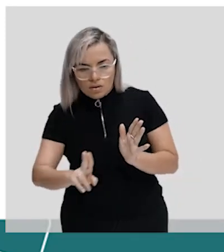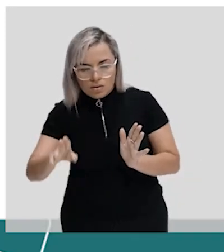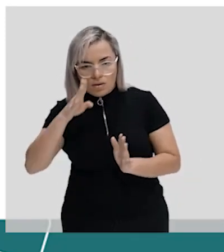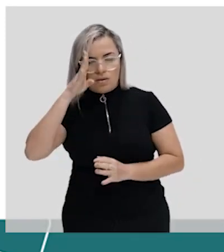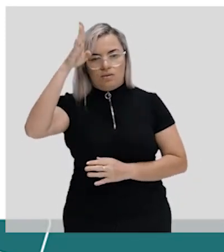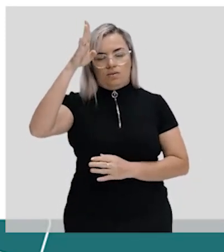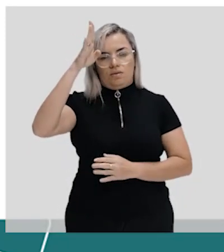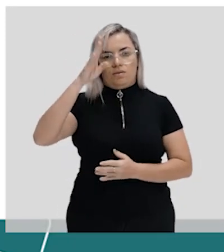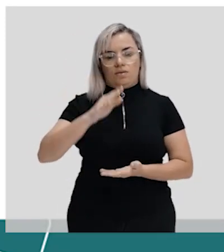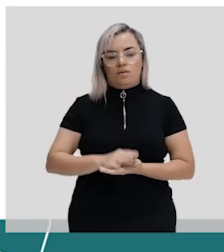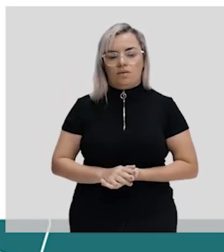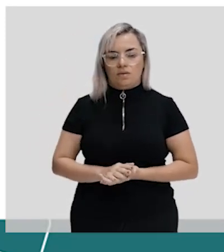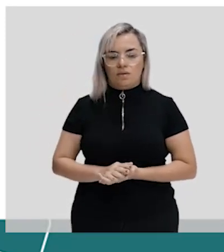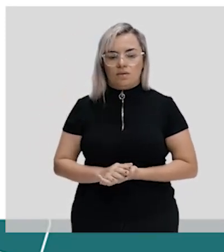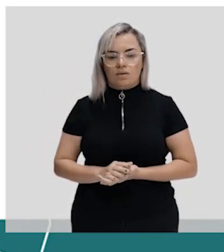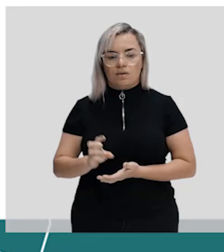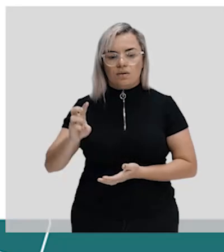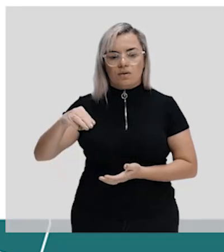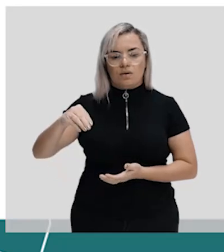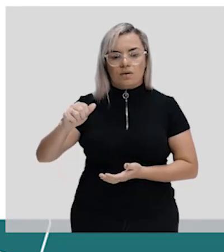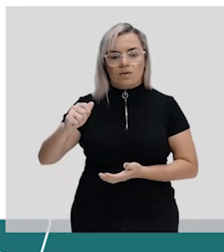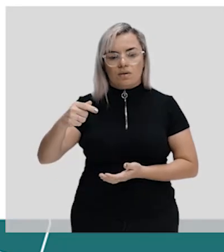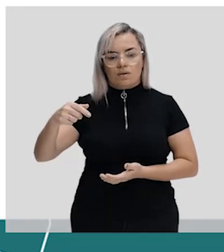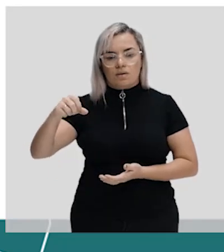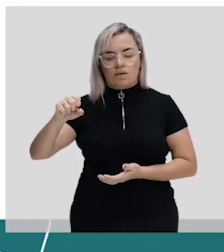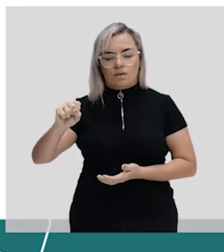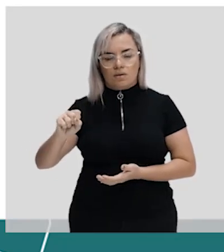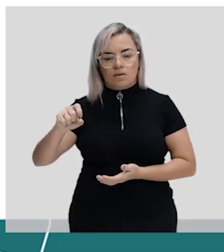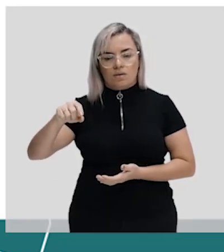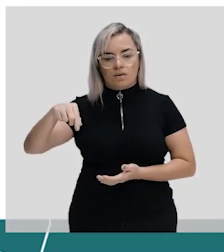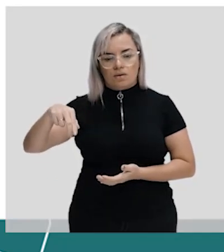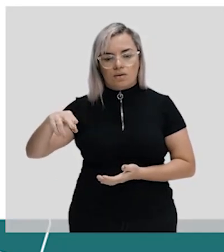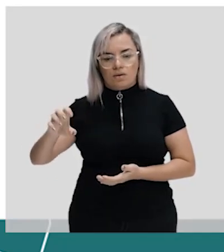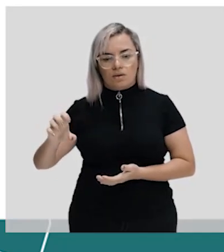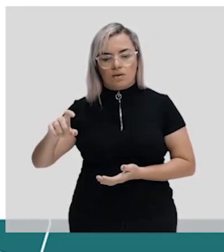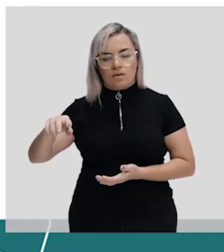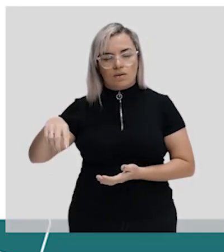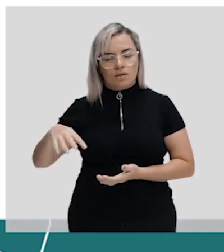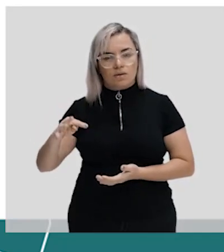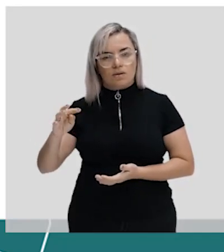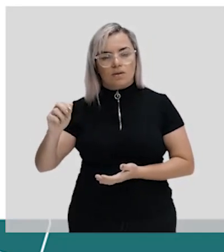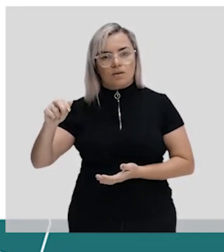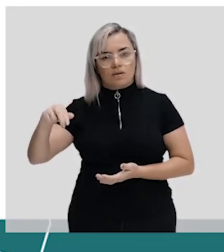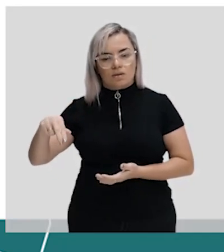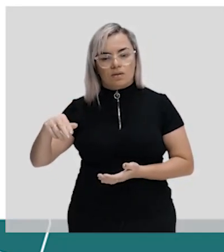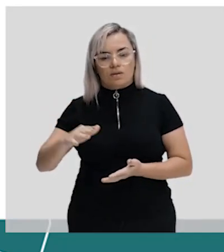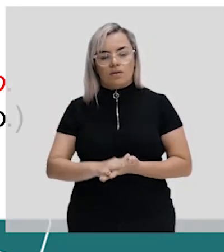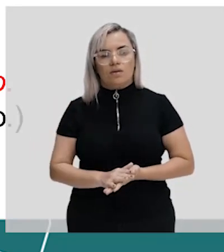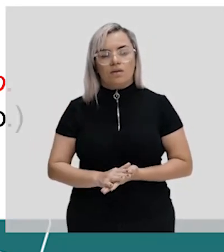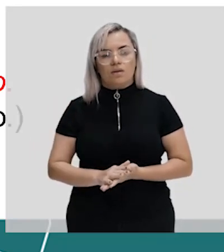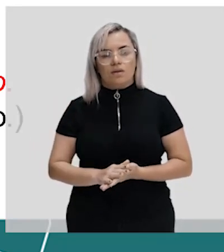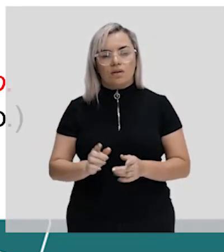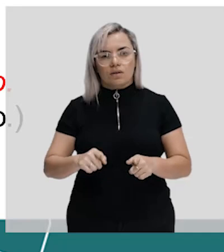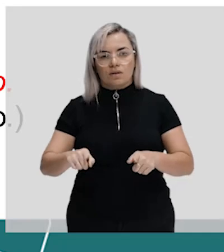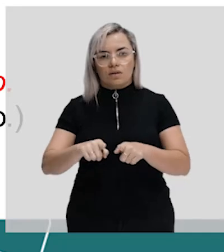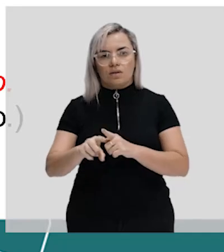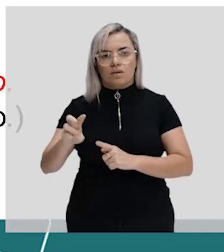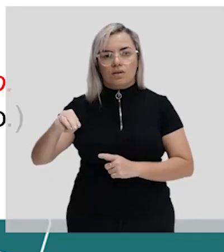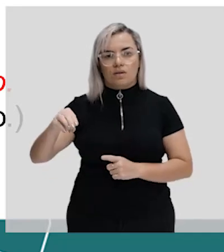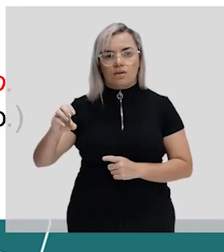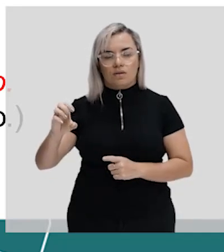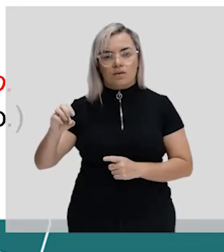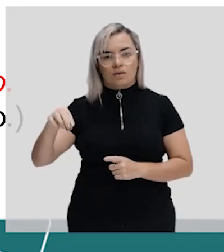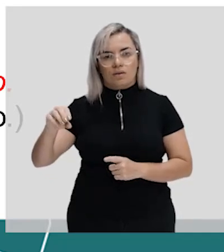que, tan, como e menos que, certo? Aí você vai nas causales, que são